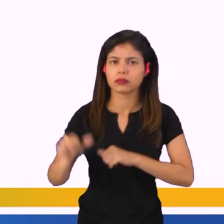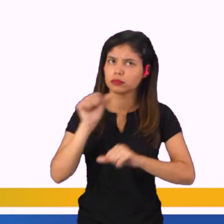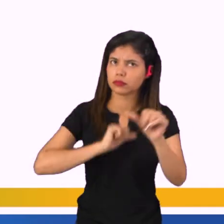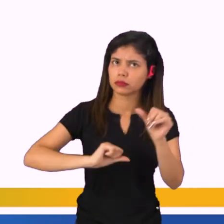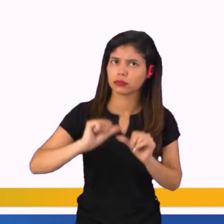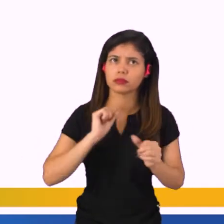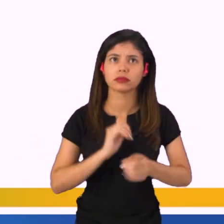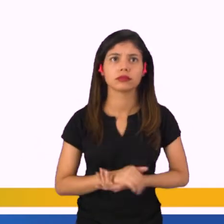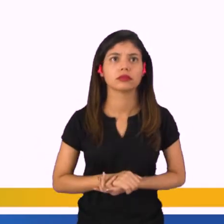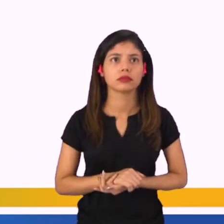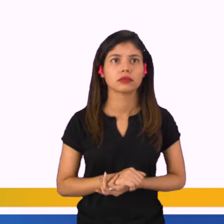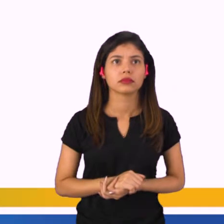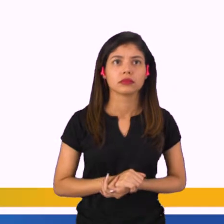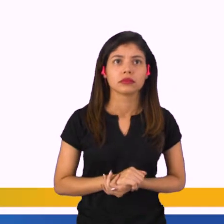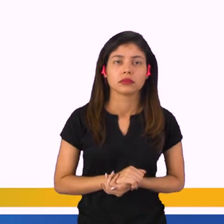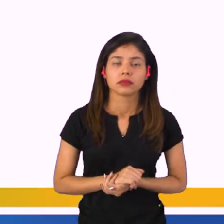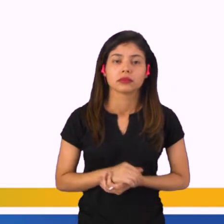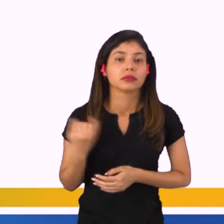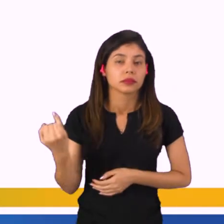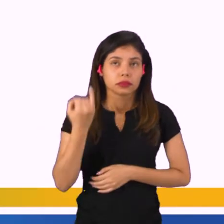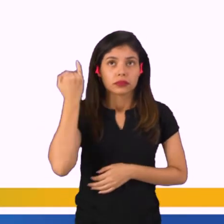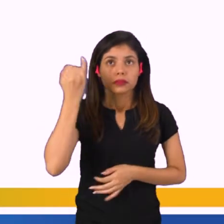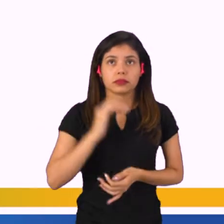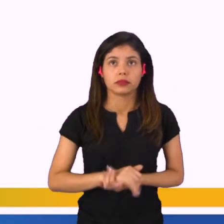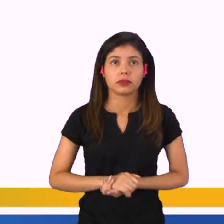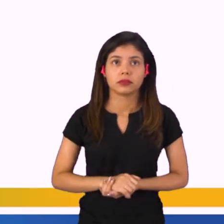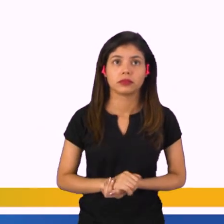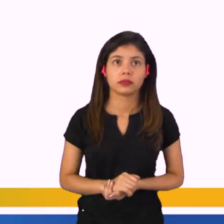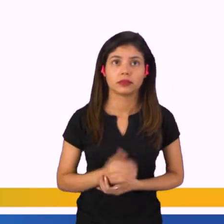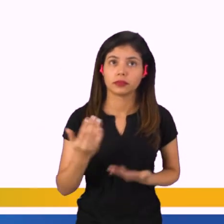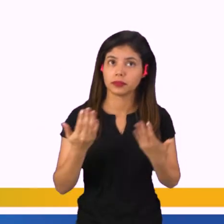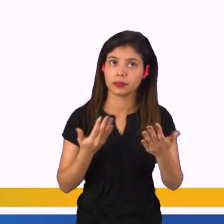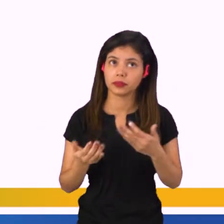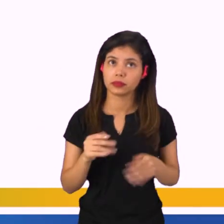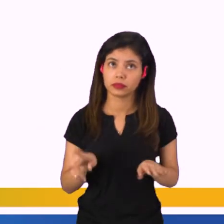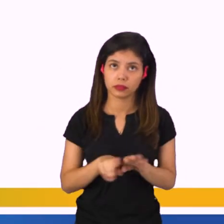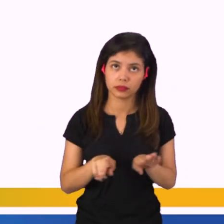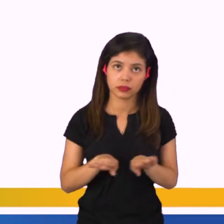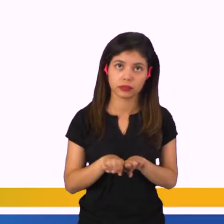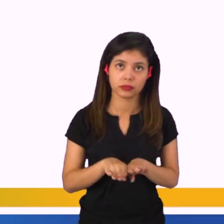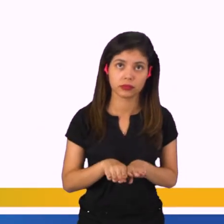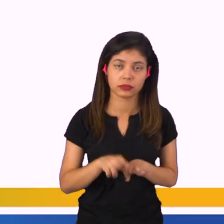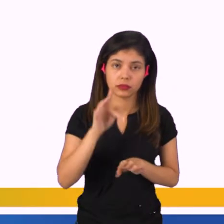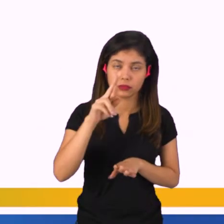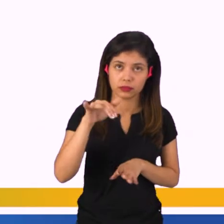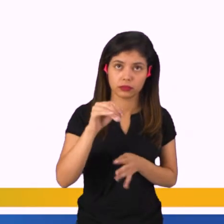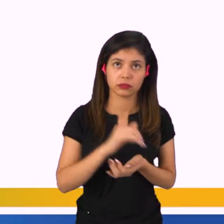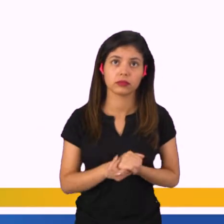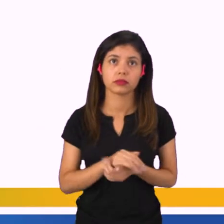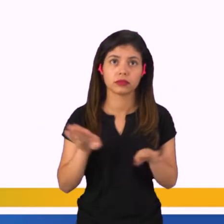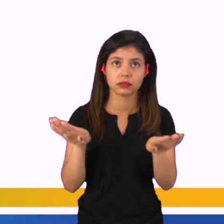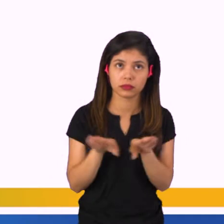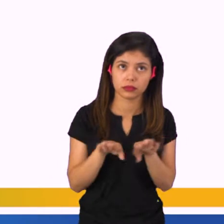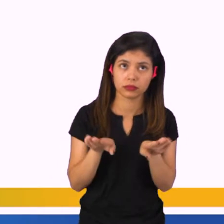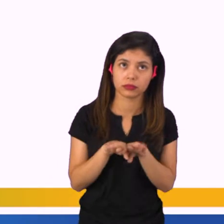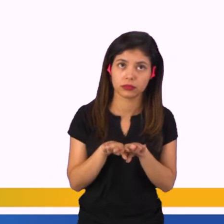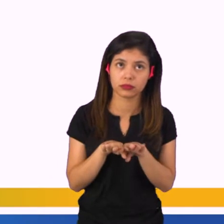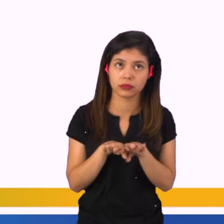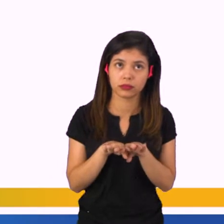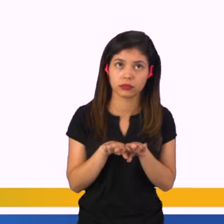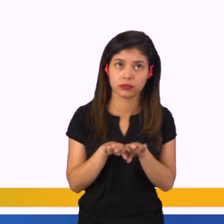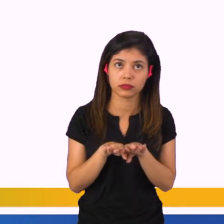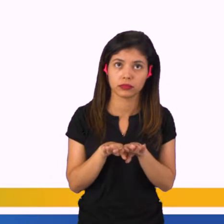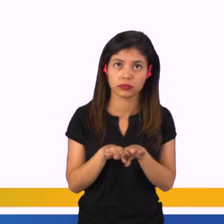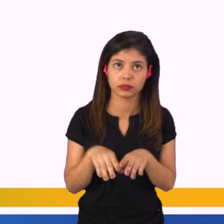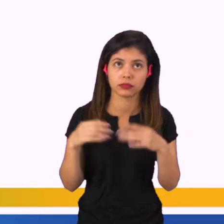sofreu algumas alterações, importantes aí em relação ao seu formato e também em relação à